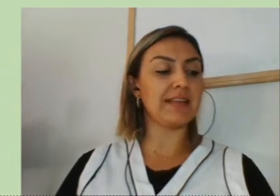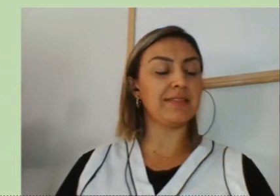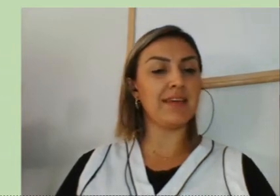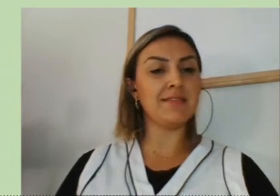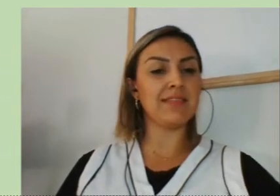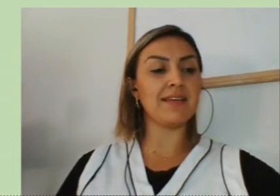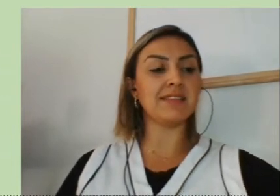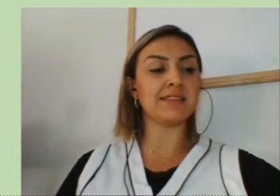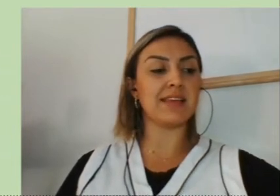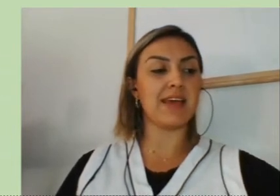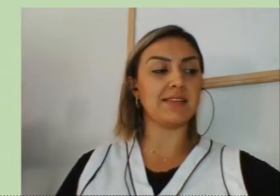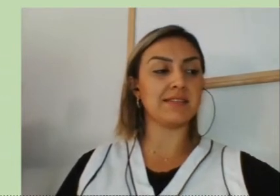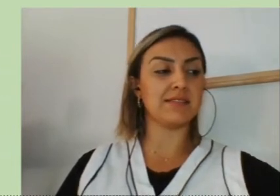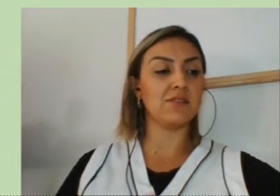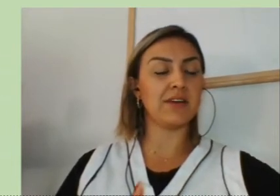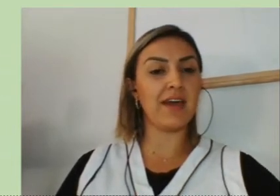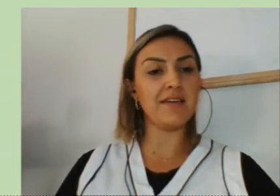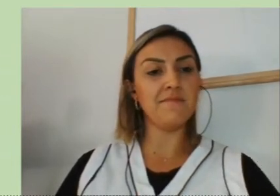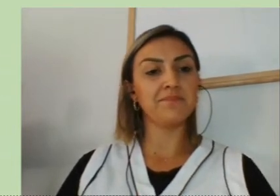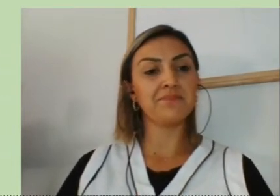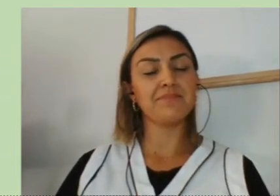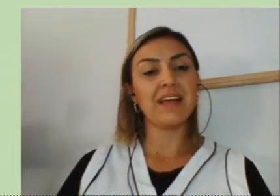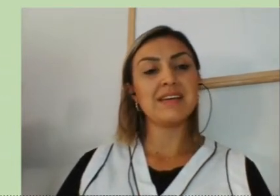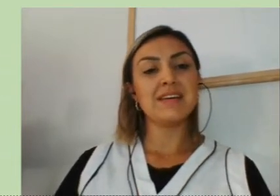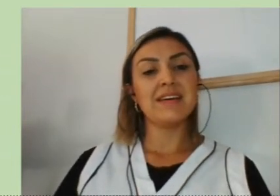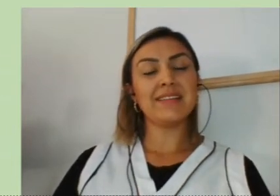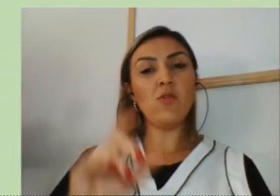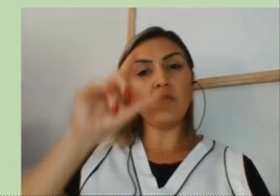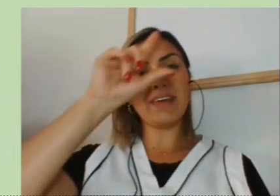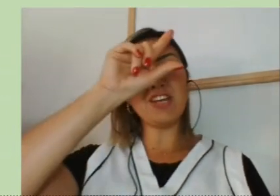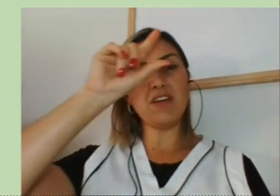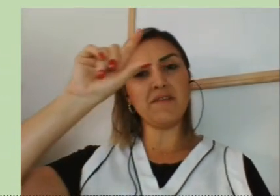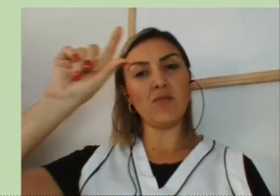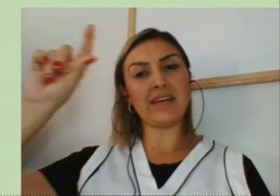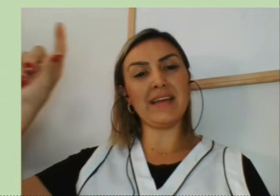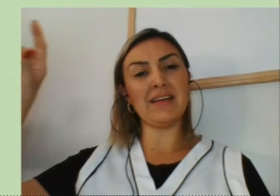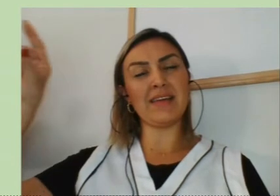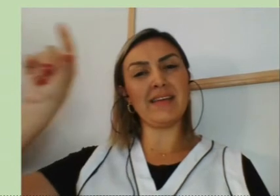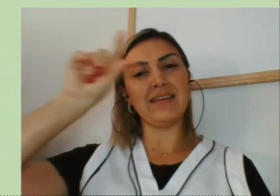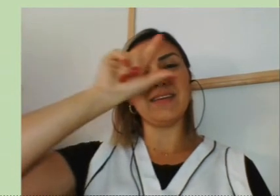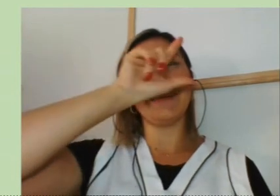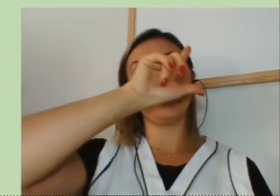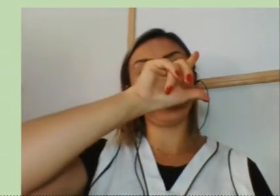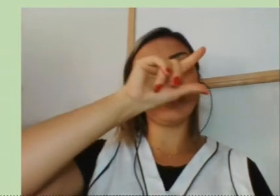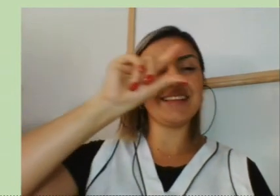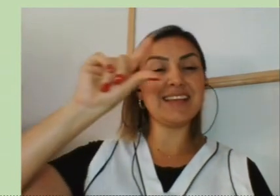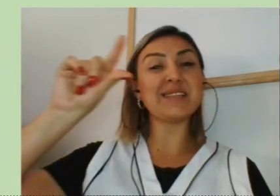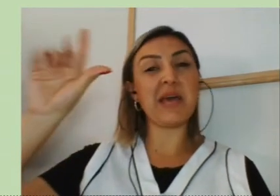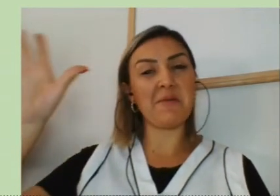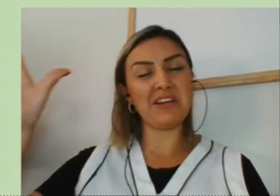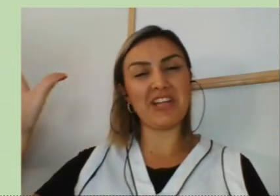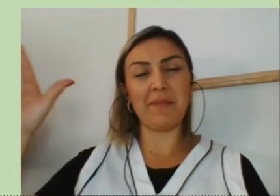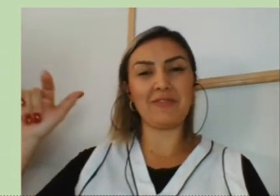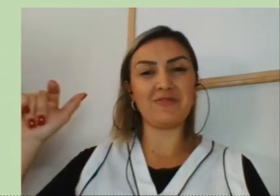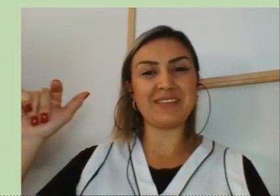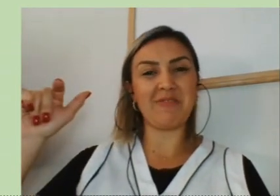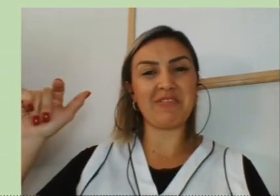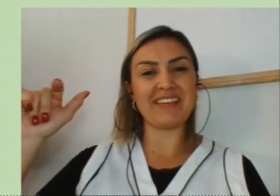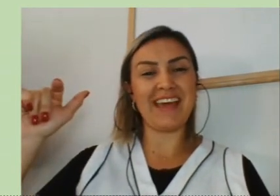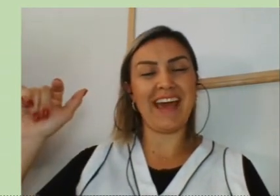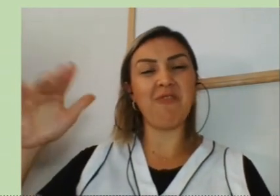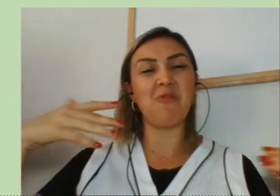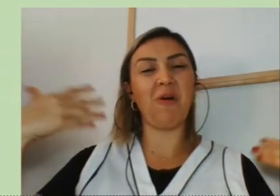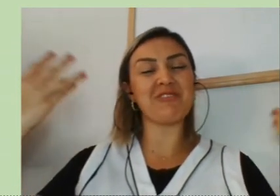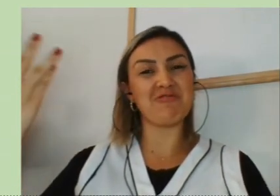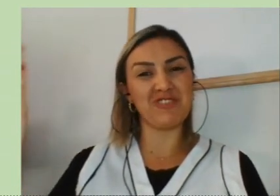página 76, ok? Então, quem já viu aquele desenho ali, já para não dizer o que,